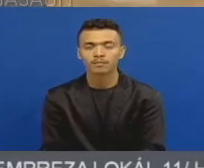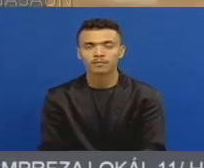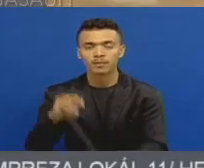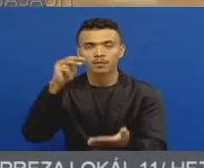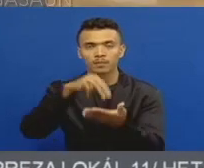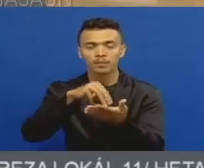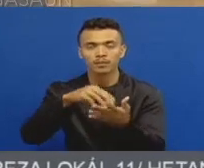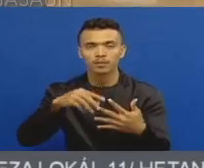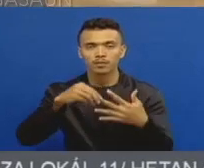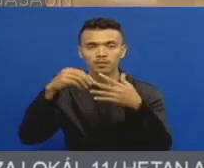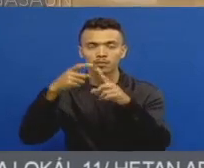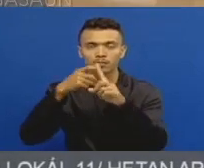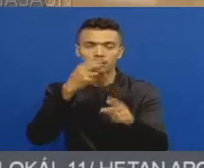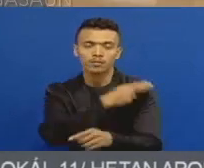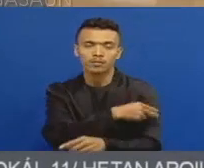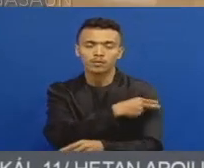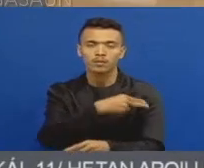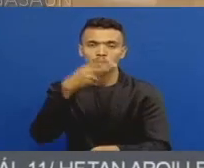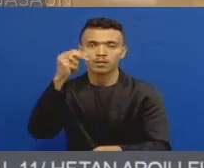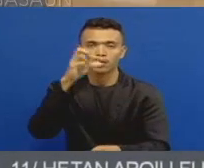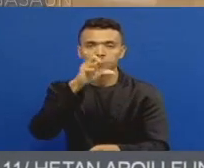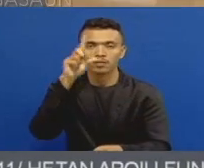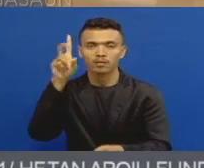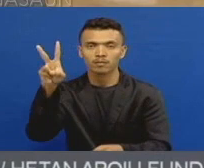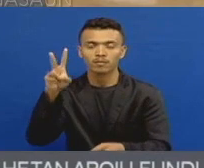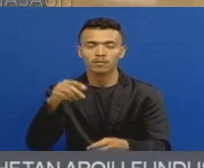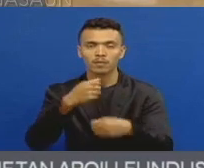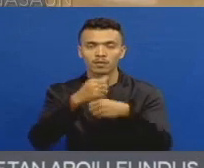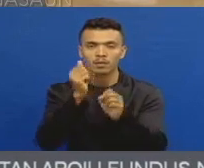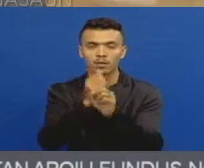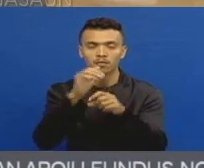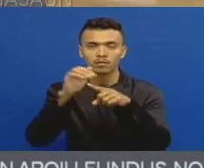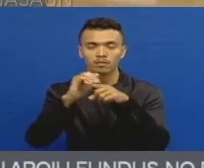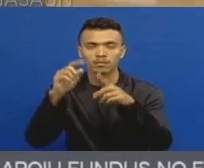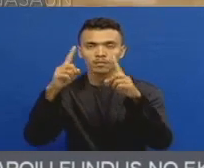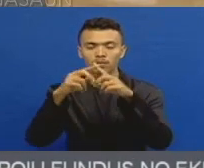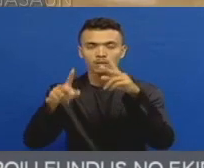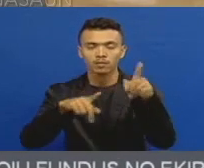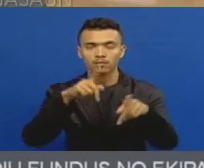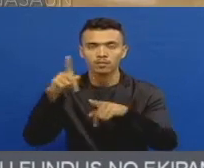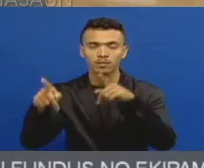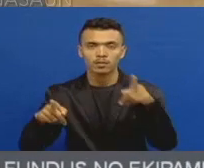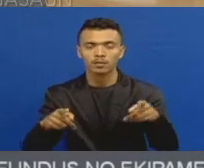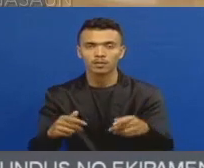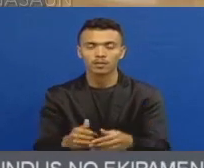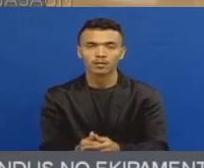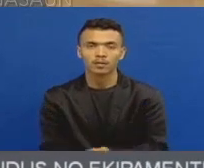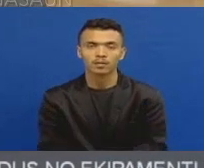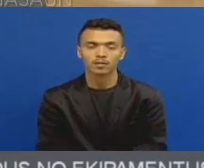Médico especialista do Hospital Nacional Guido Valadares, lá o triagem da comunidade e a aldeia